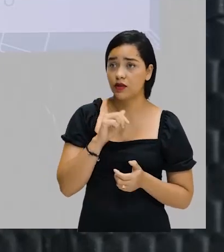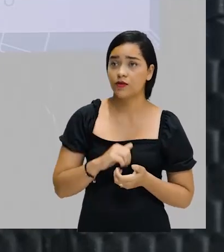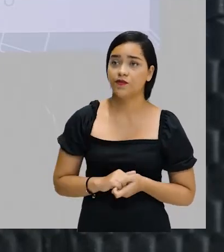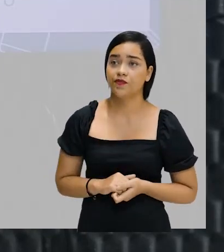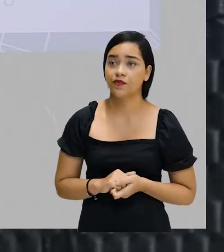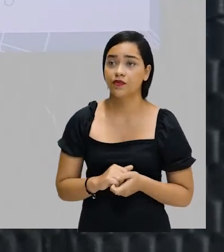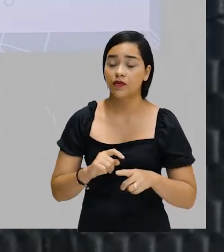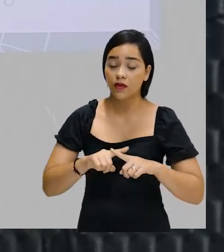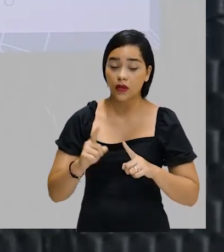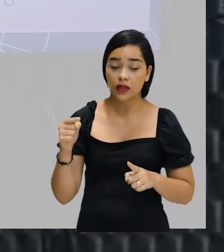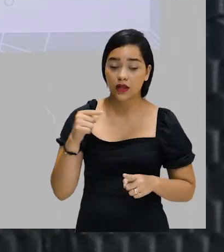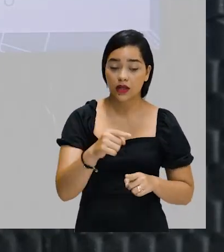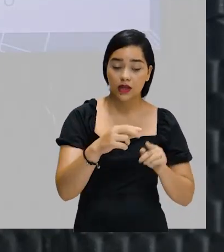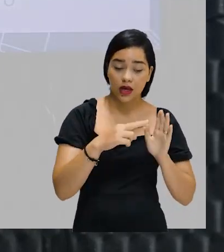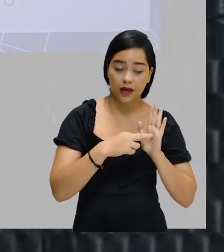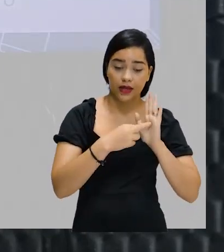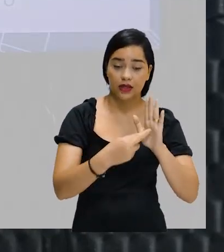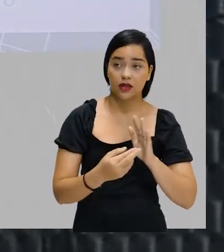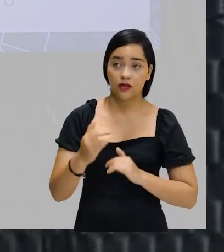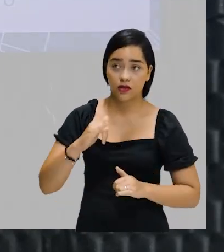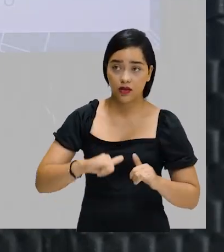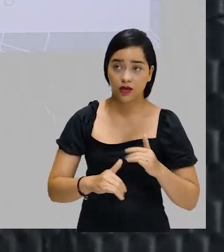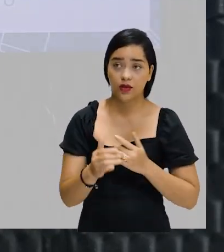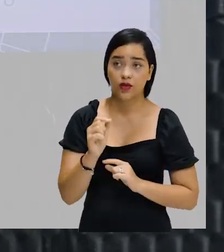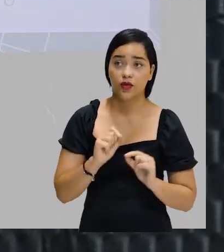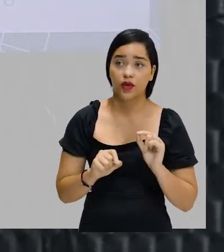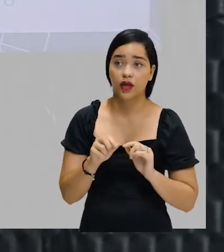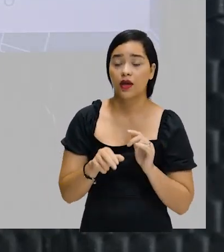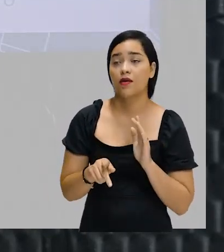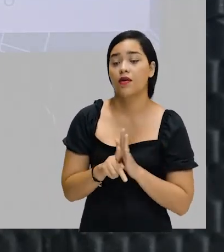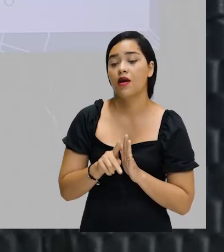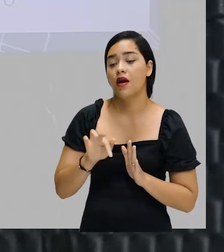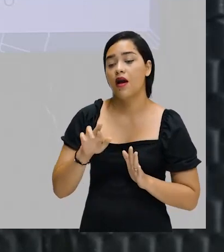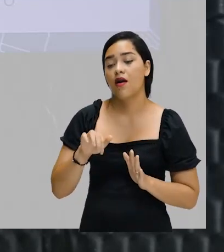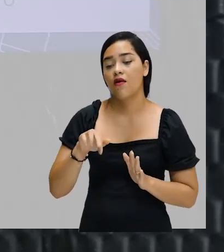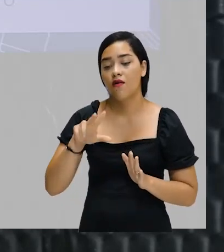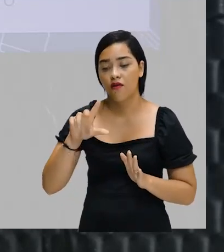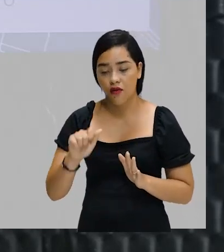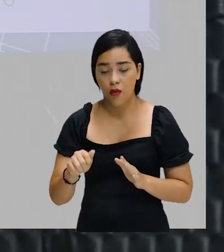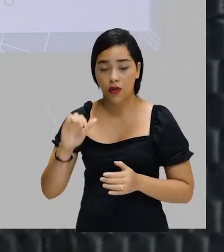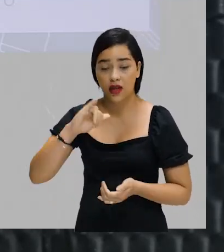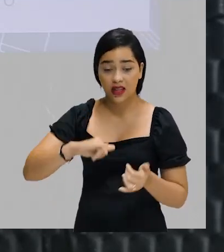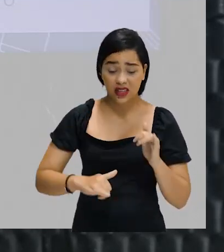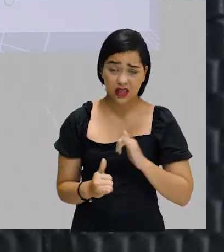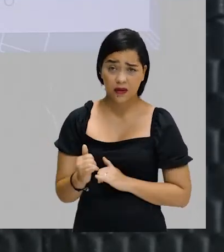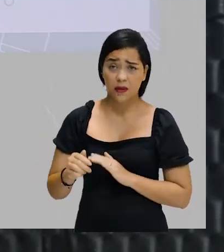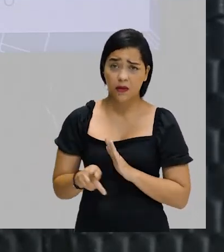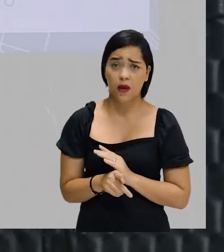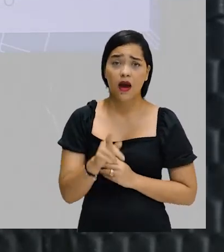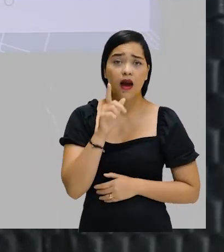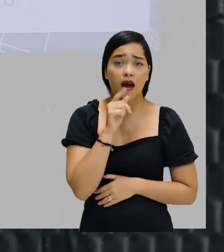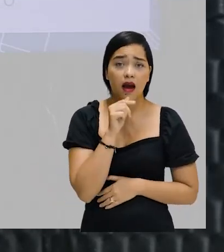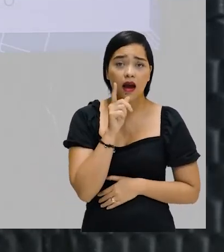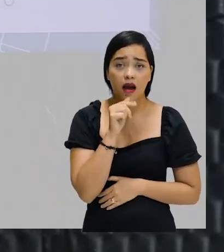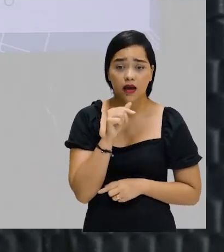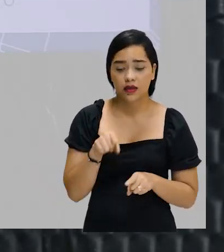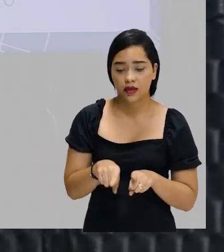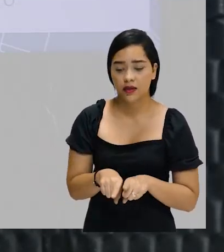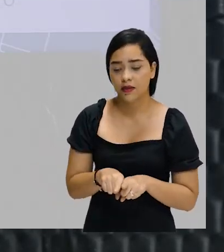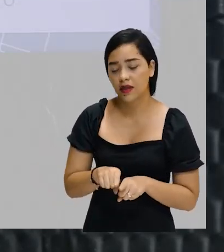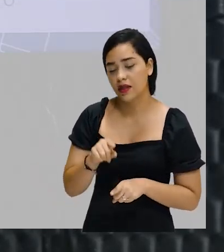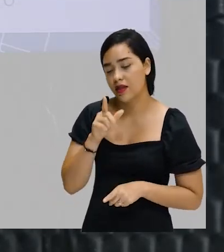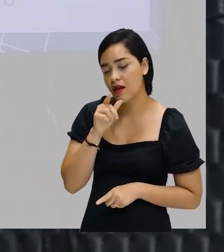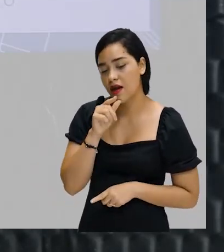Só que essa representação gráfica é a fórmula química da água. A fórmula química